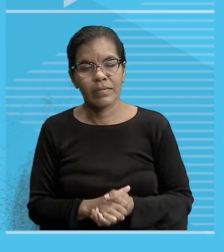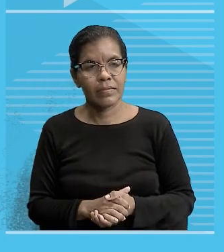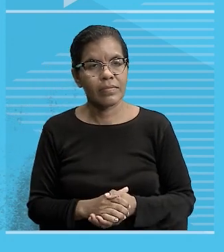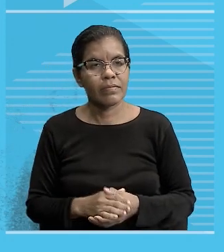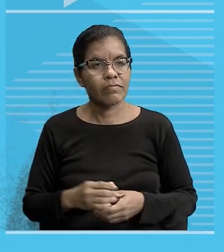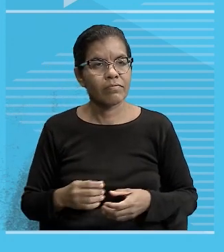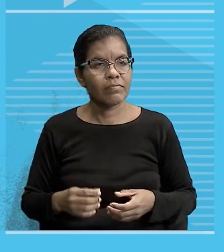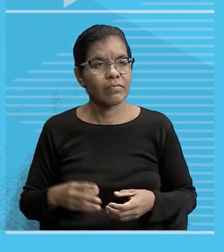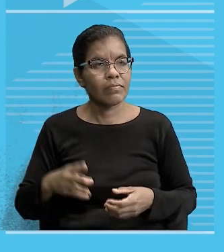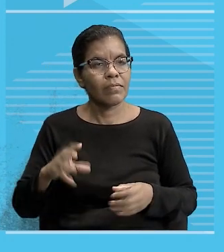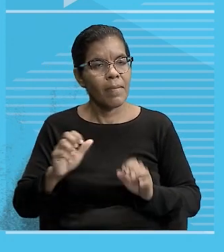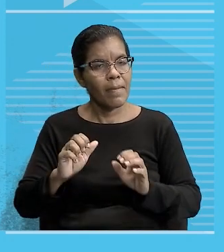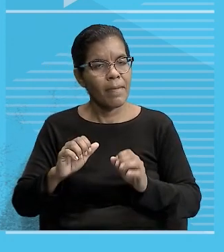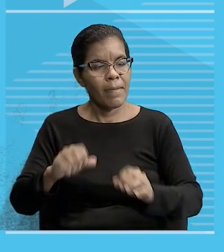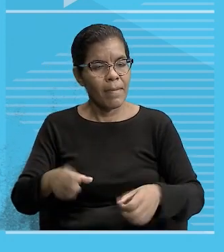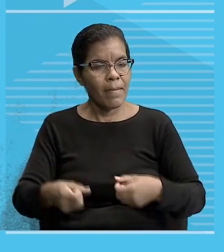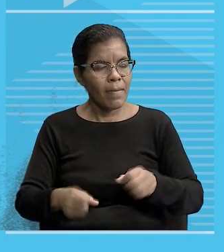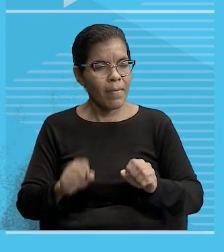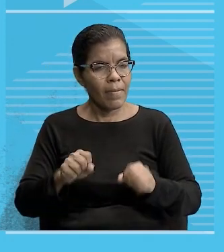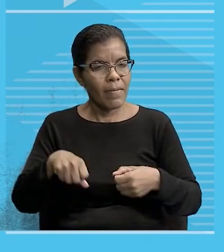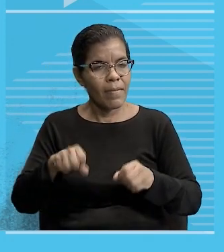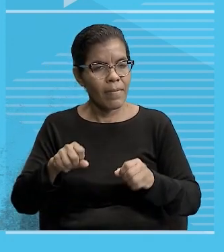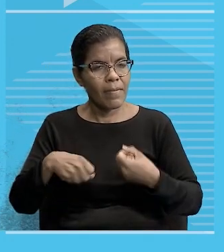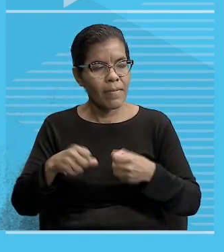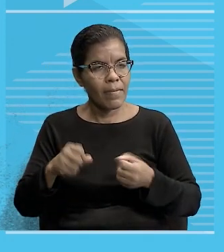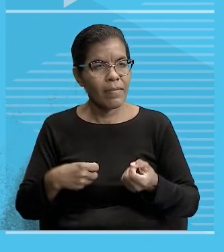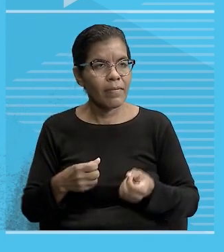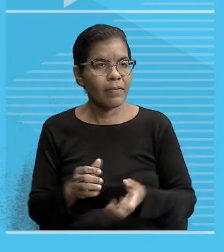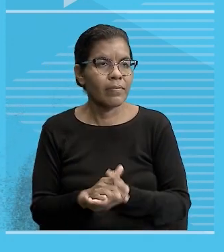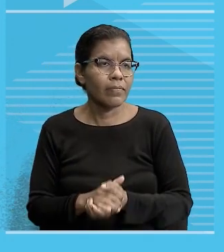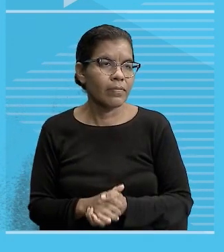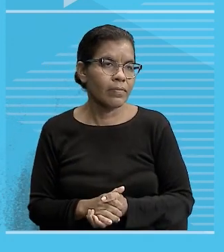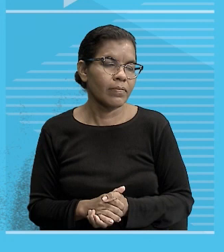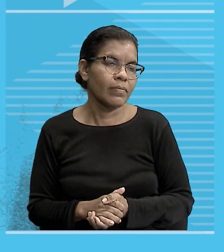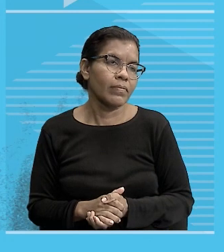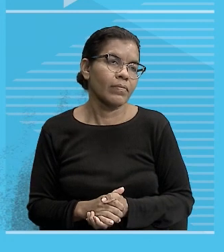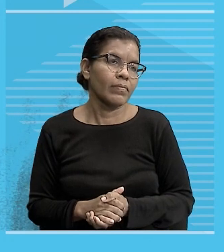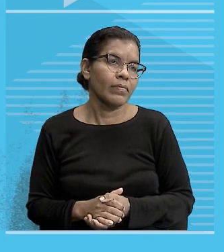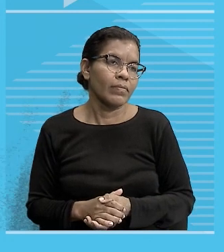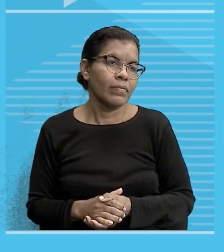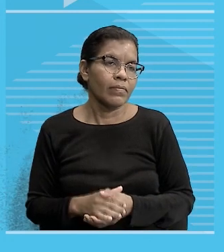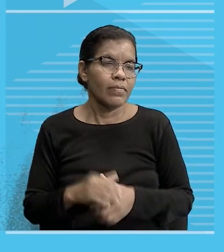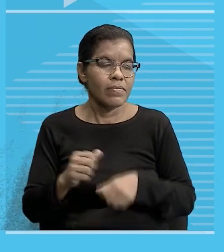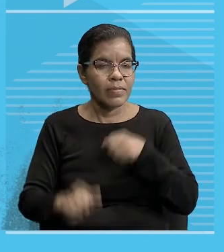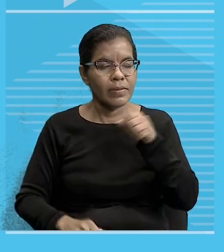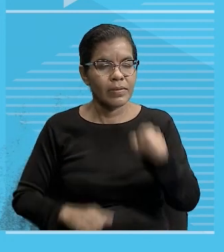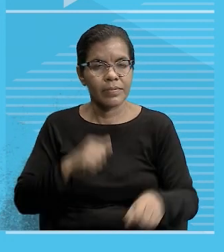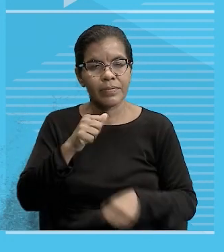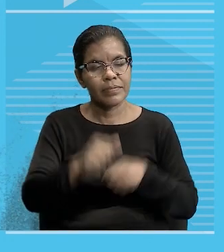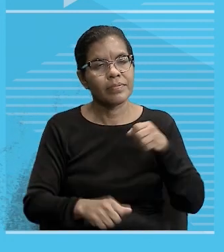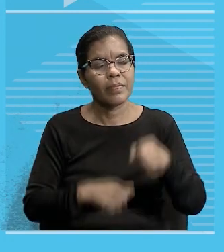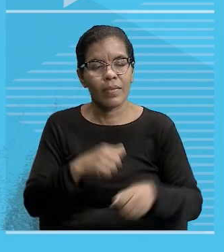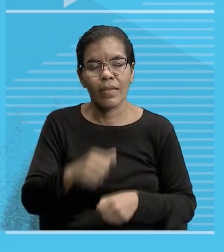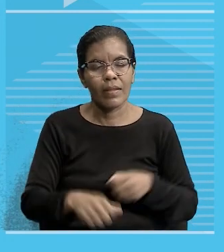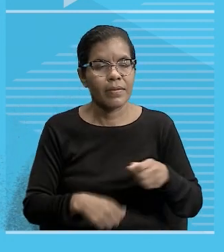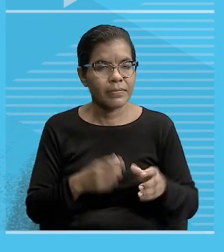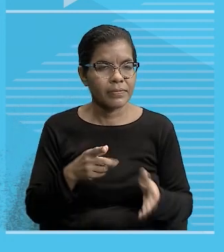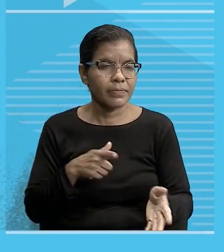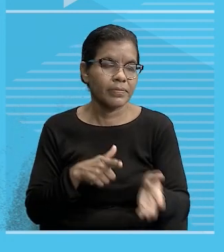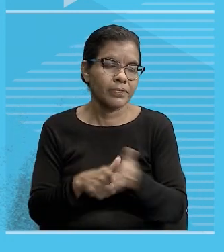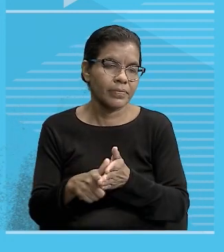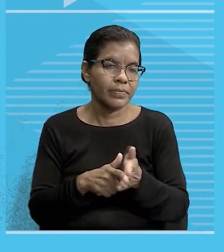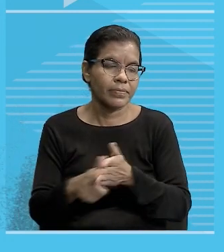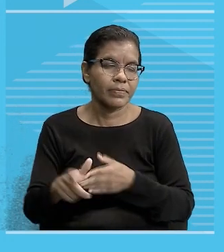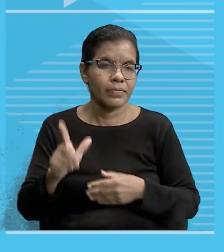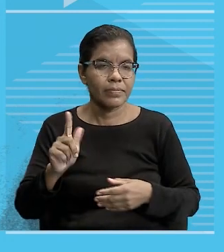shampoo se você pesquisa no Google bicicletas se você pesquisa